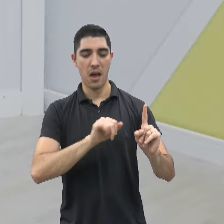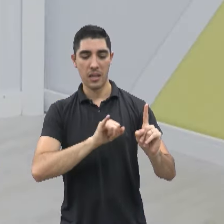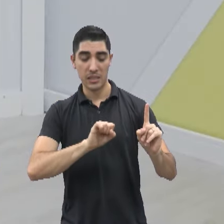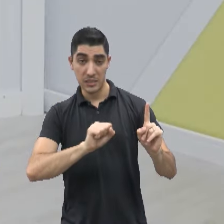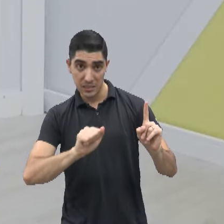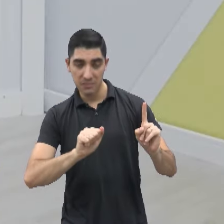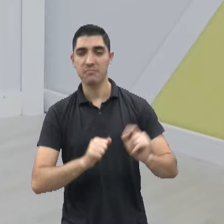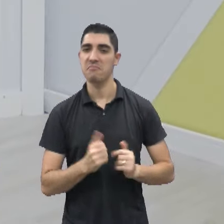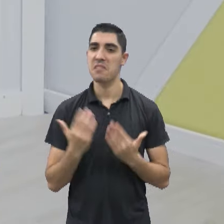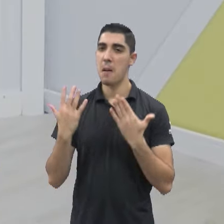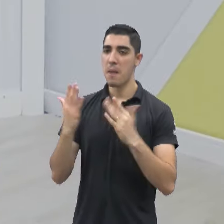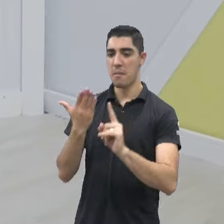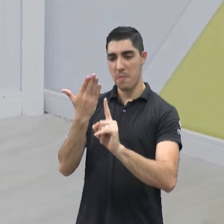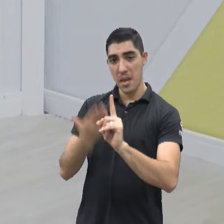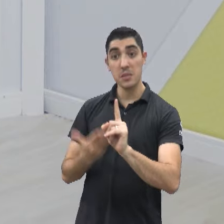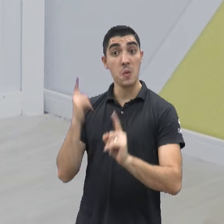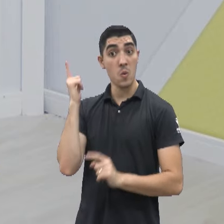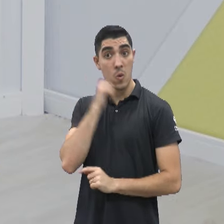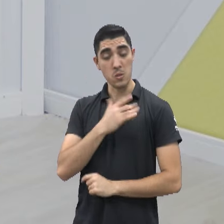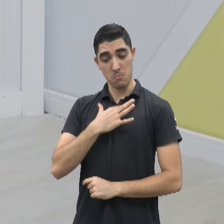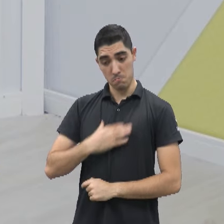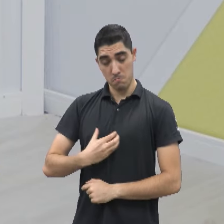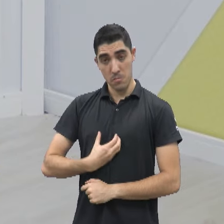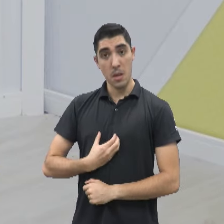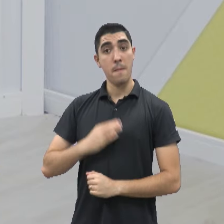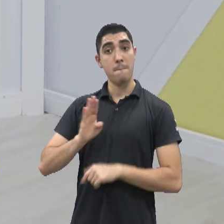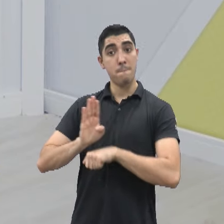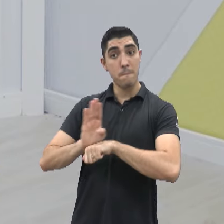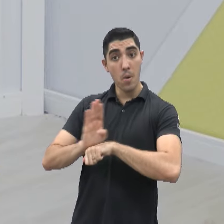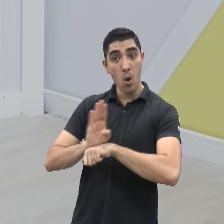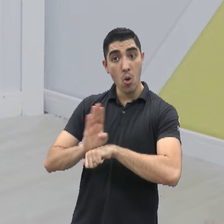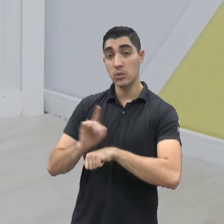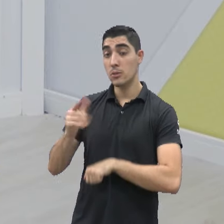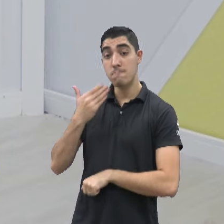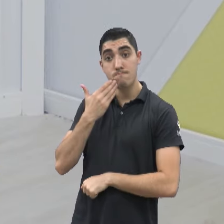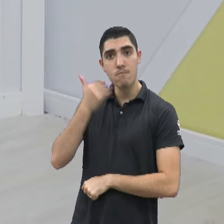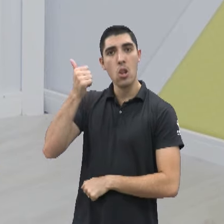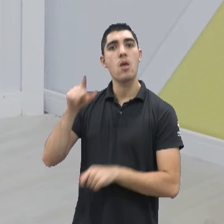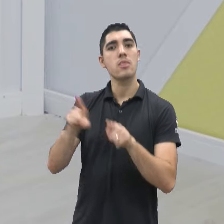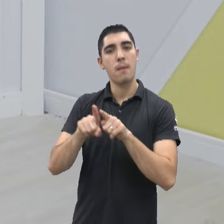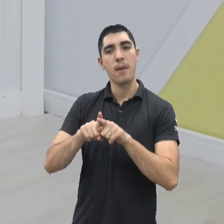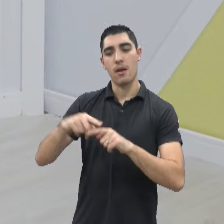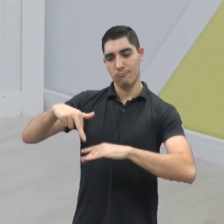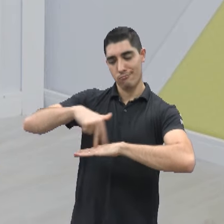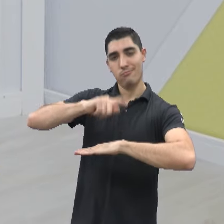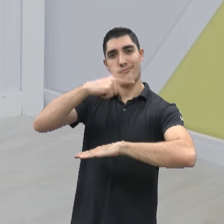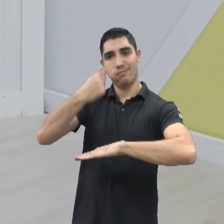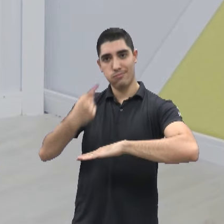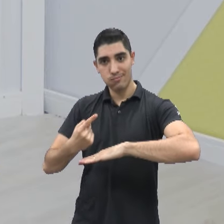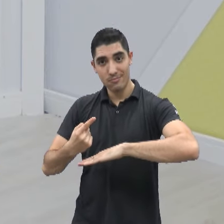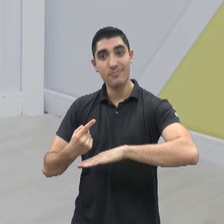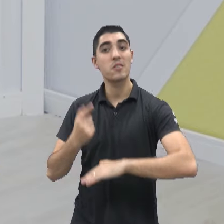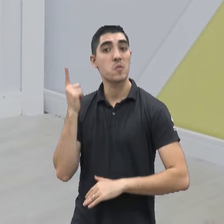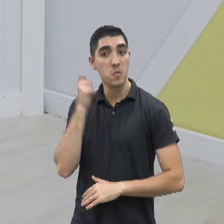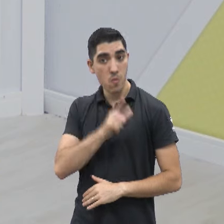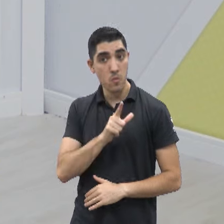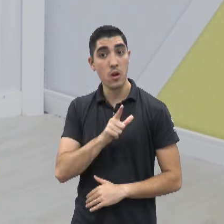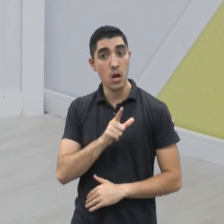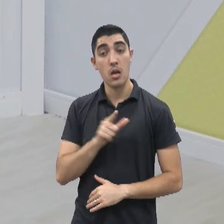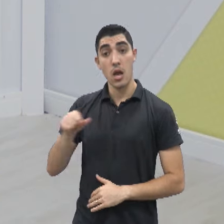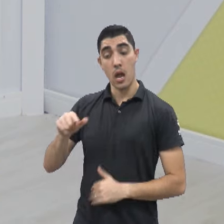ali, conquistou medalha de bronze na bola, foi o principal aparelho dela, também na fita aí, classificação geral. 7ª